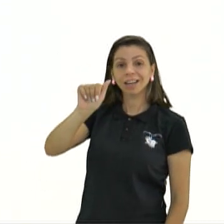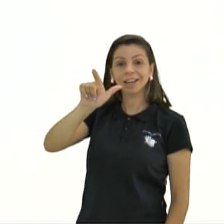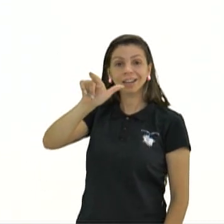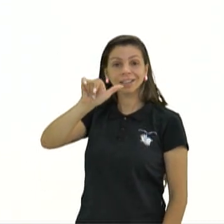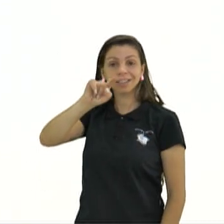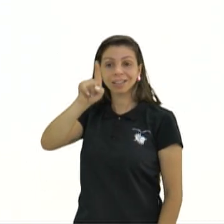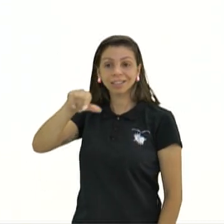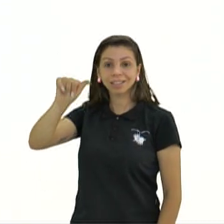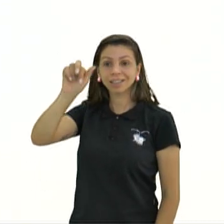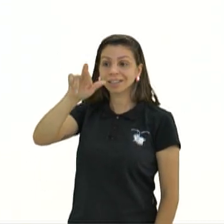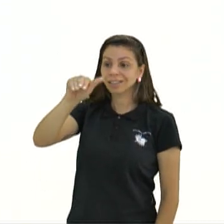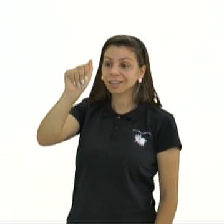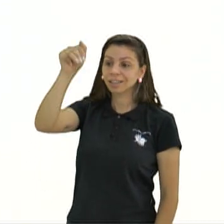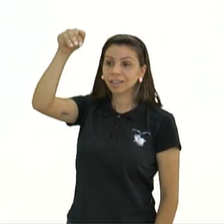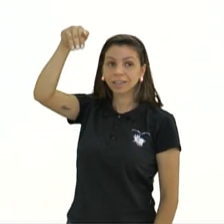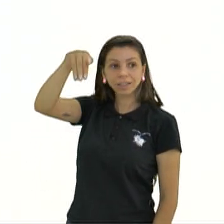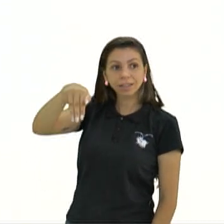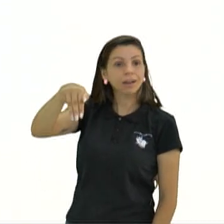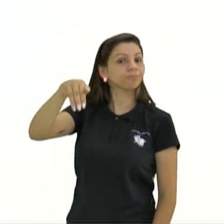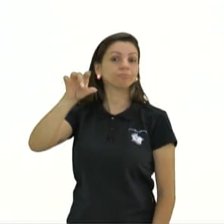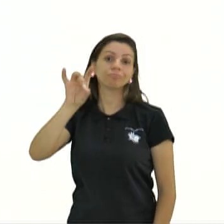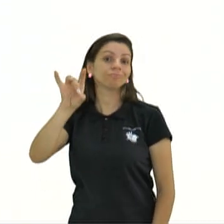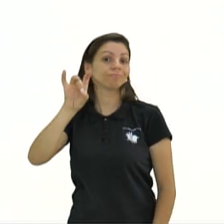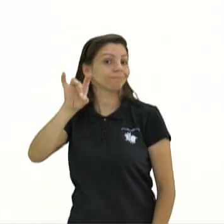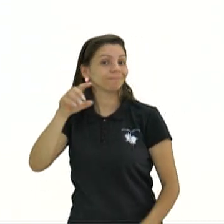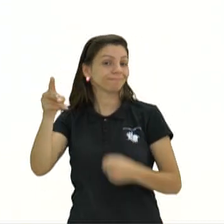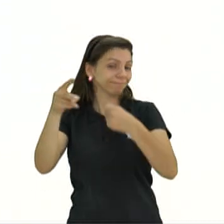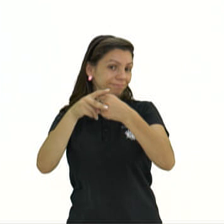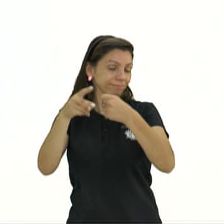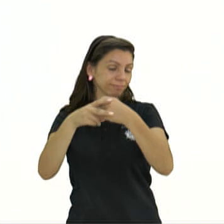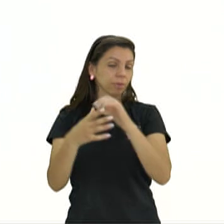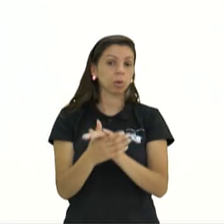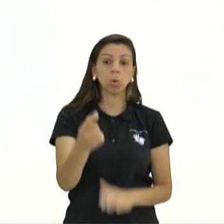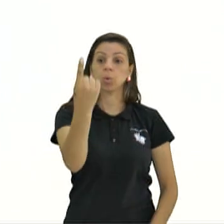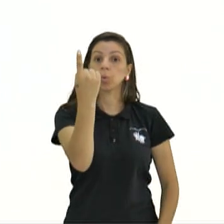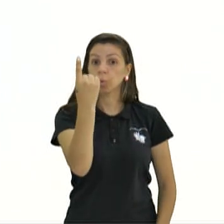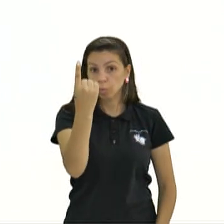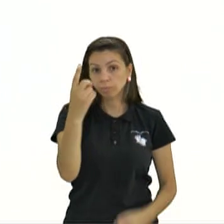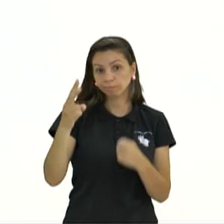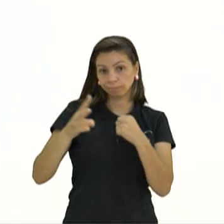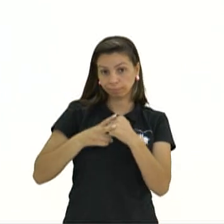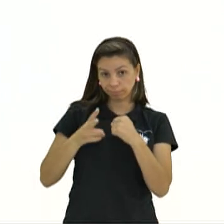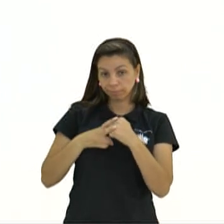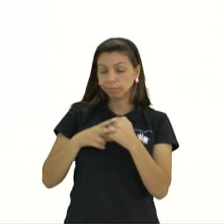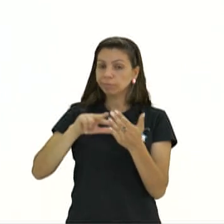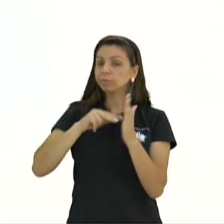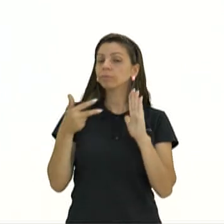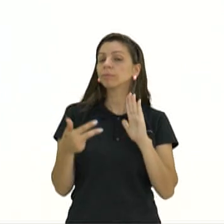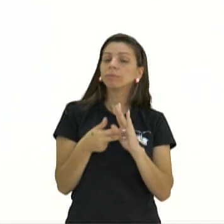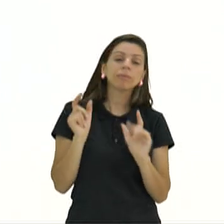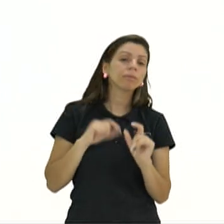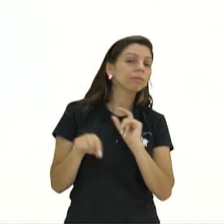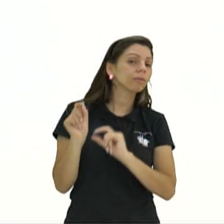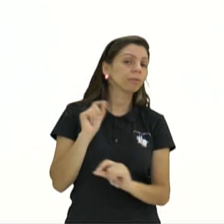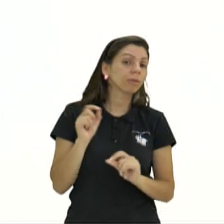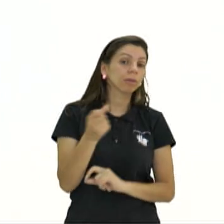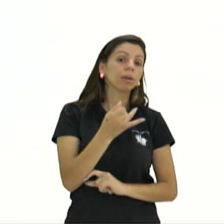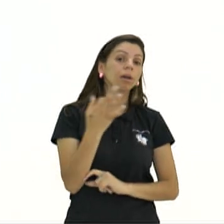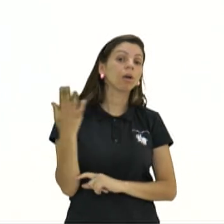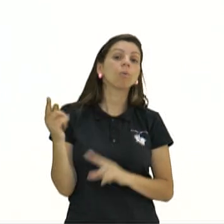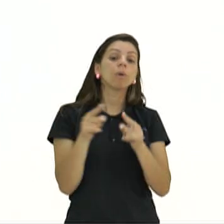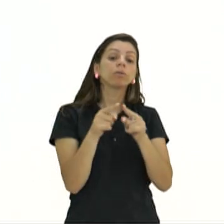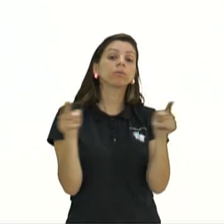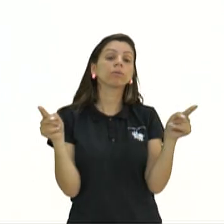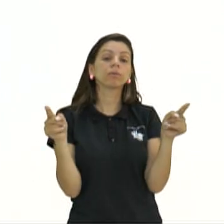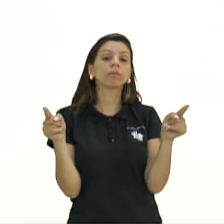desse período todo é realizaram. Se temos um verbo só, significa que nós temos quantos períodos